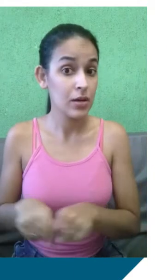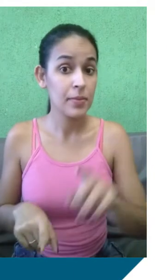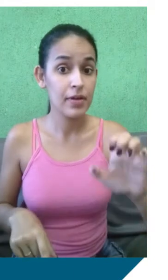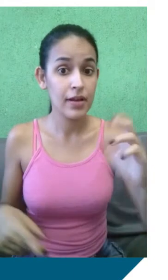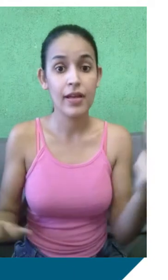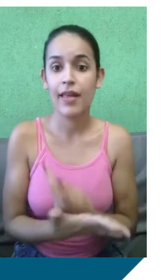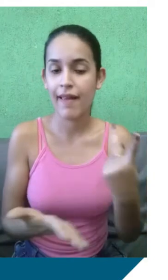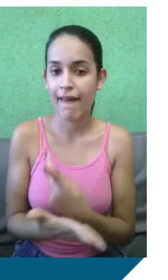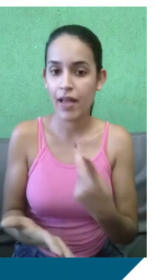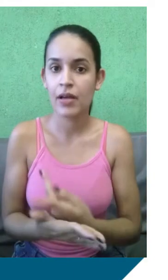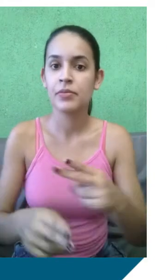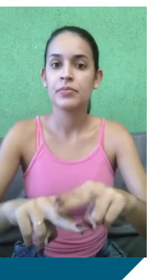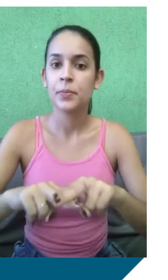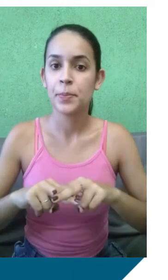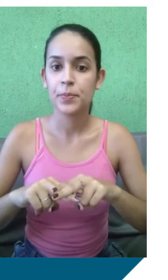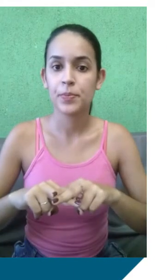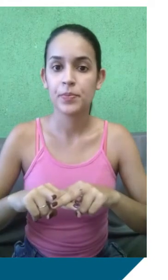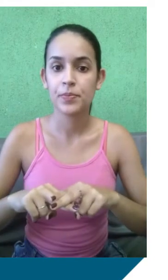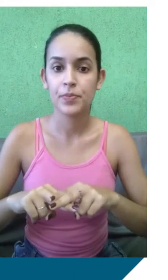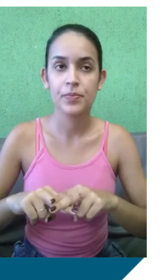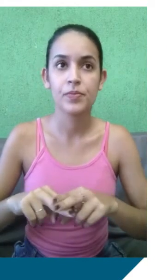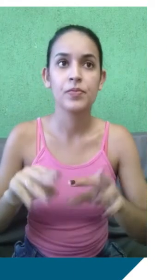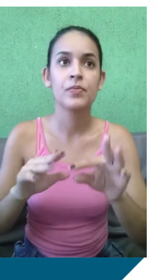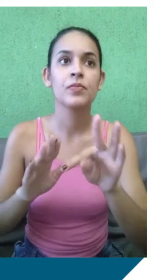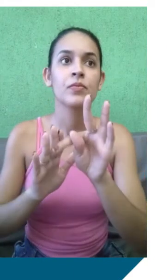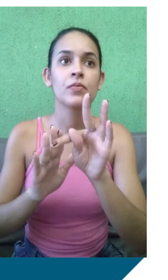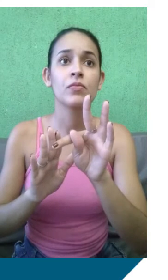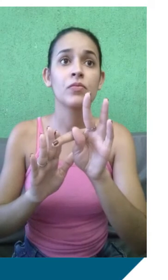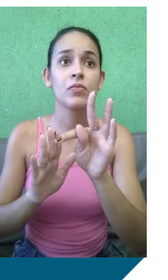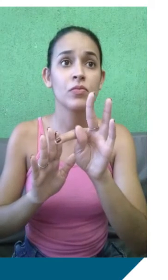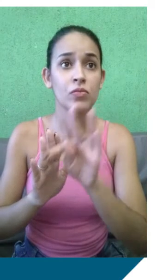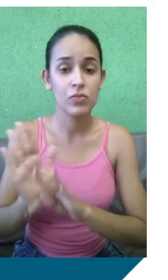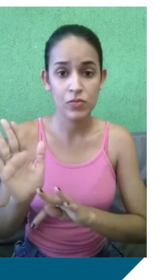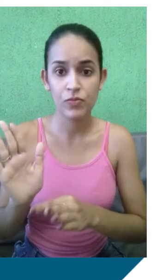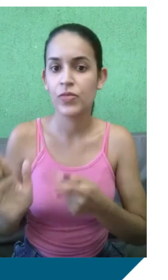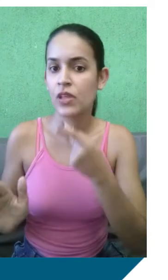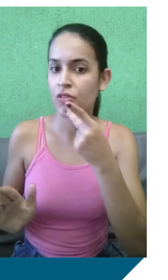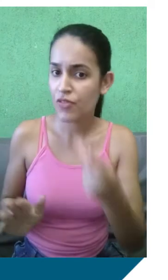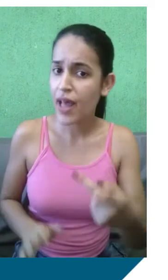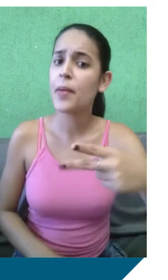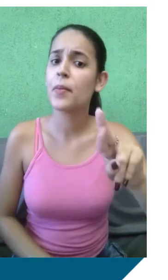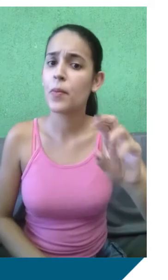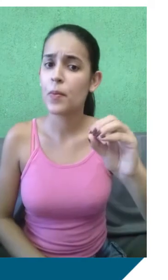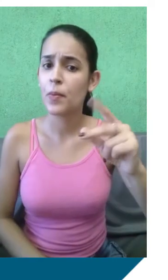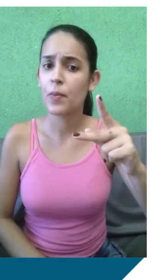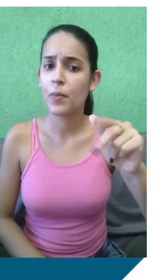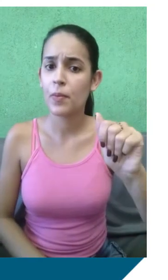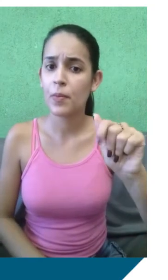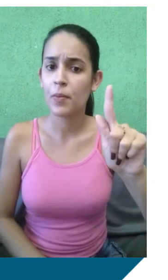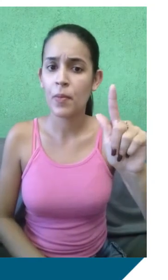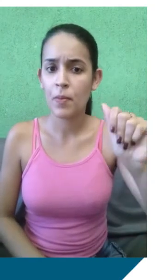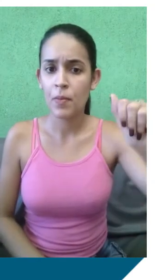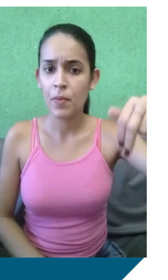alternativa E também não é adequada, porque, de acordo com o próprio texto, embora a propaganda seja uma